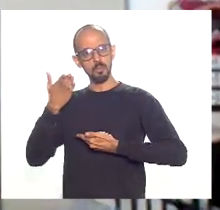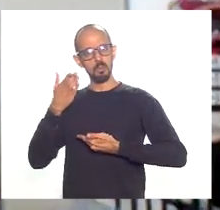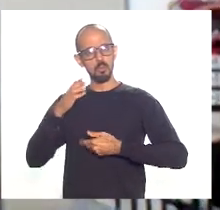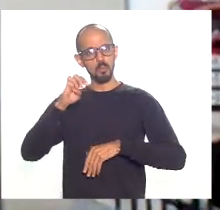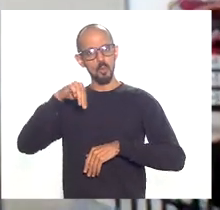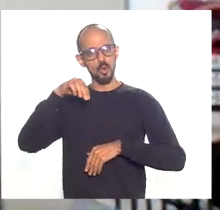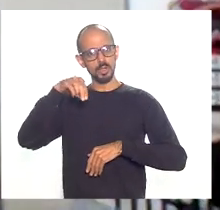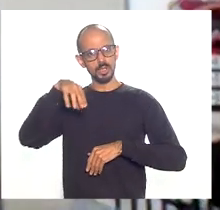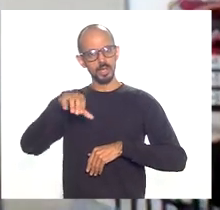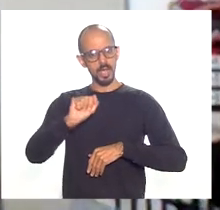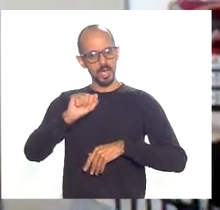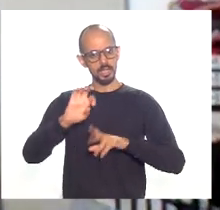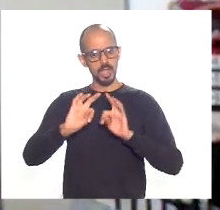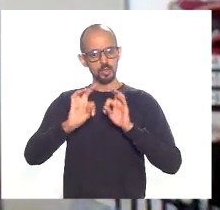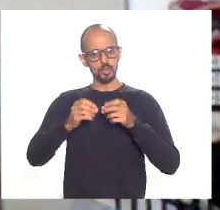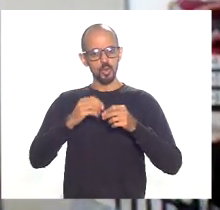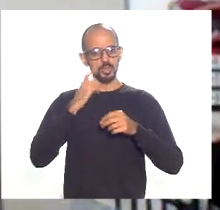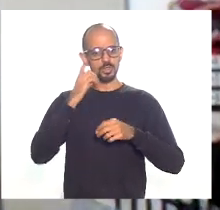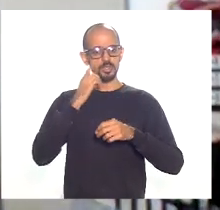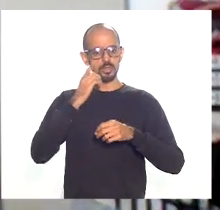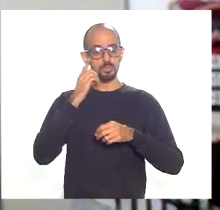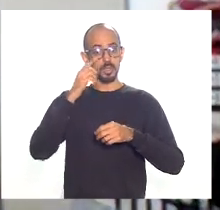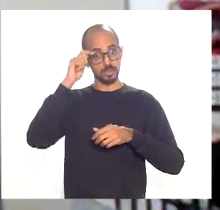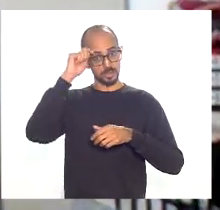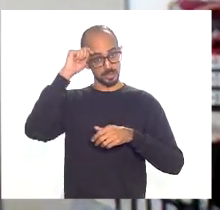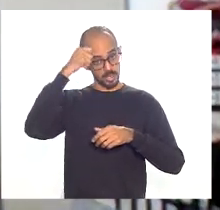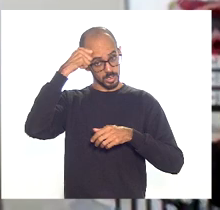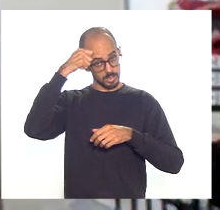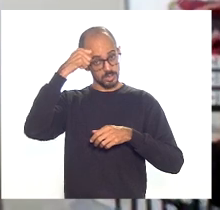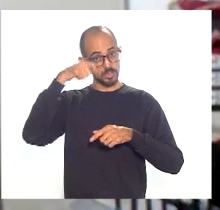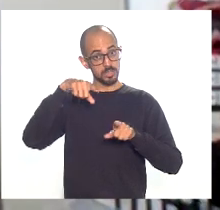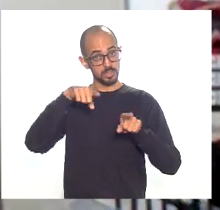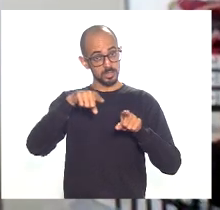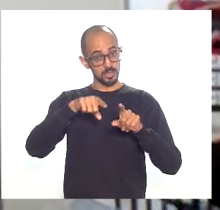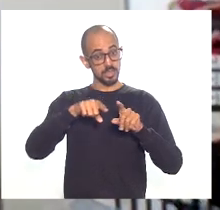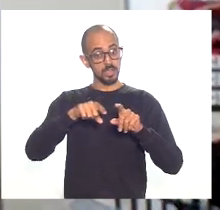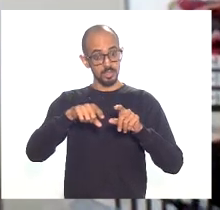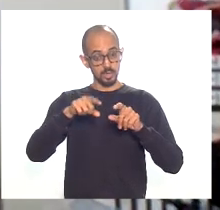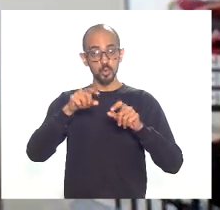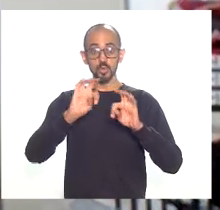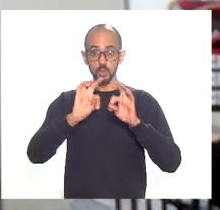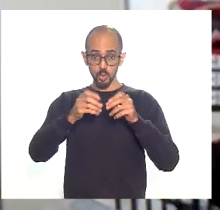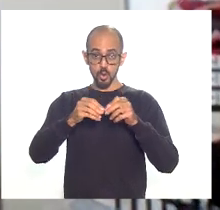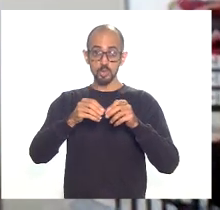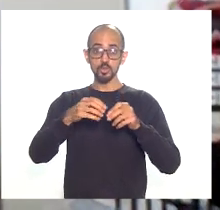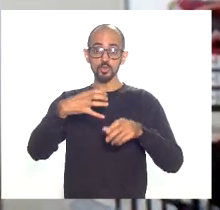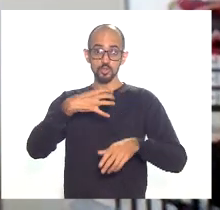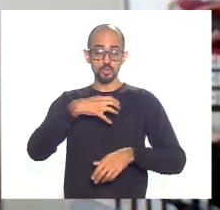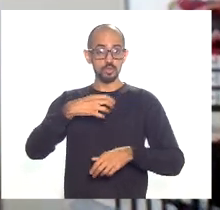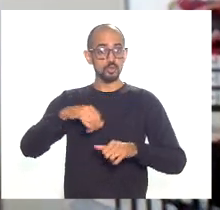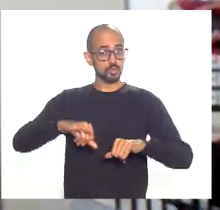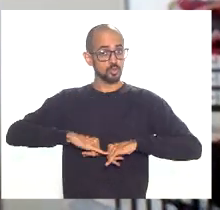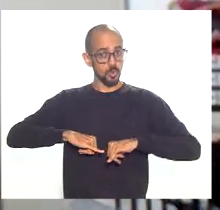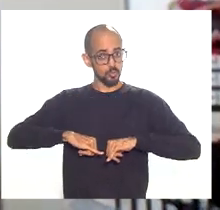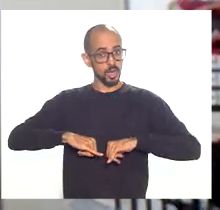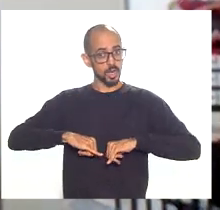negras, né, que são coautoras desse projeto, que, de alguma forma, foram todas agredidas, junto com os demais autores também, aqui